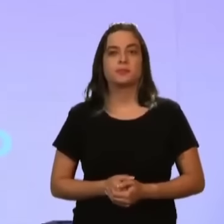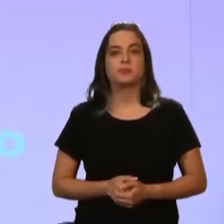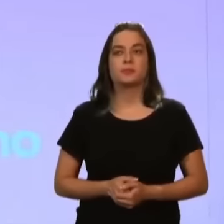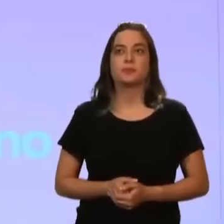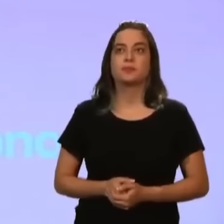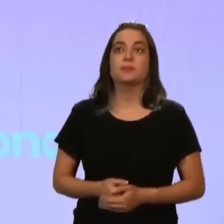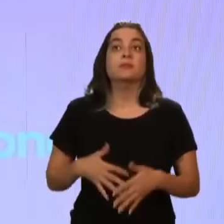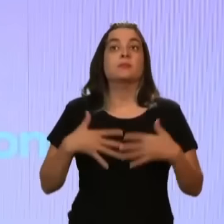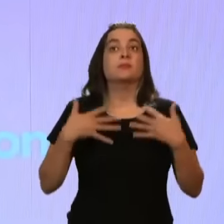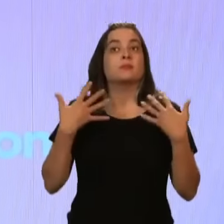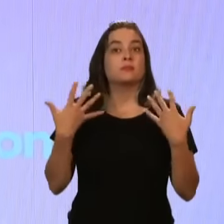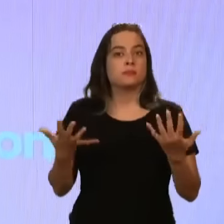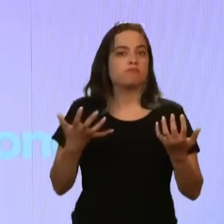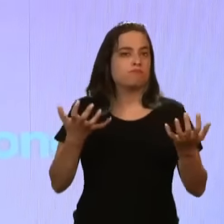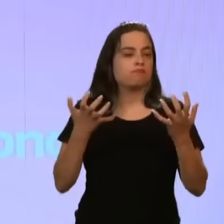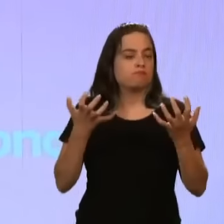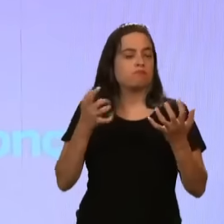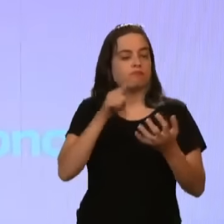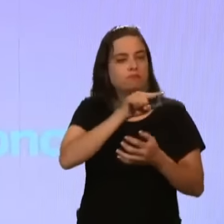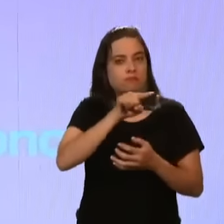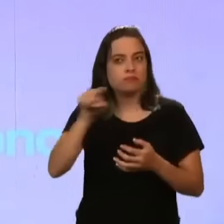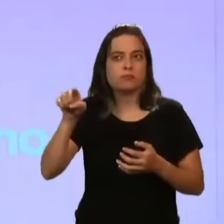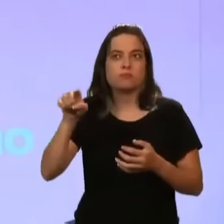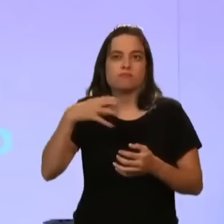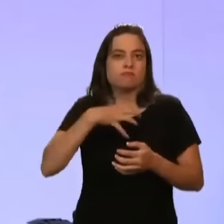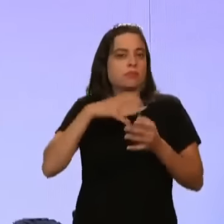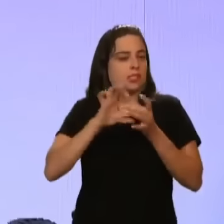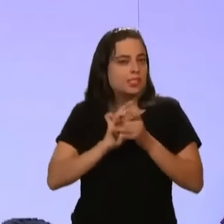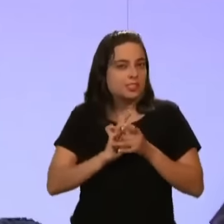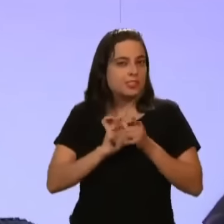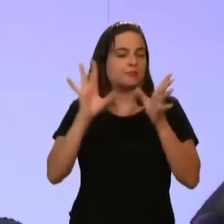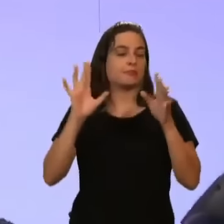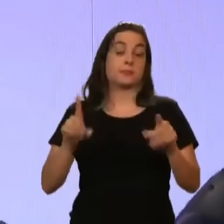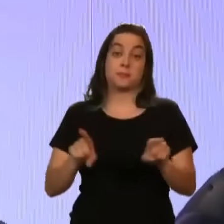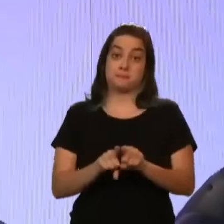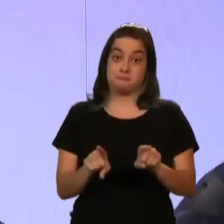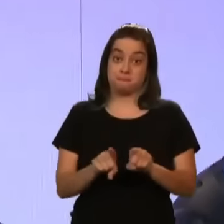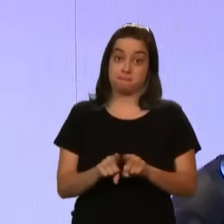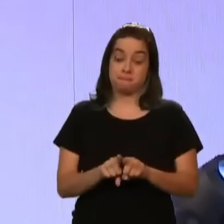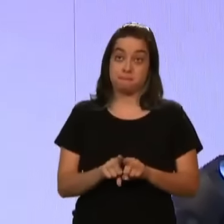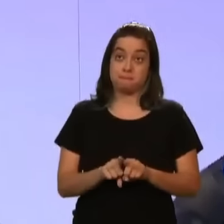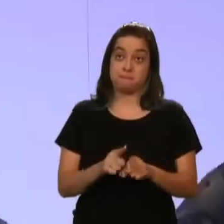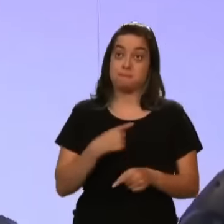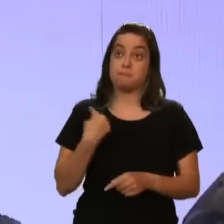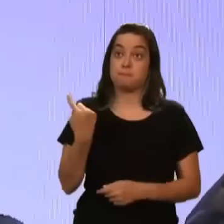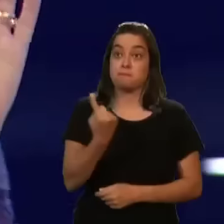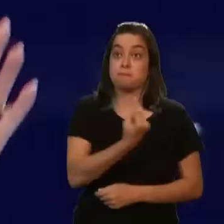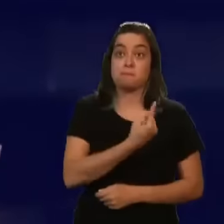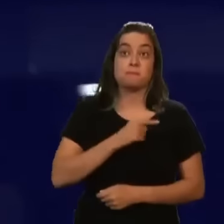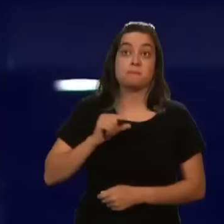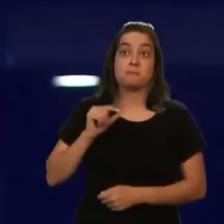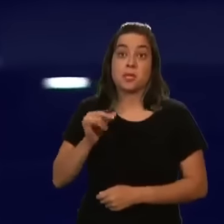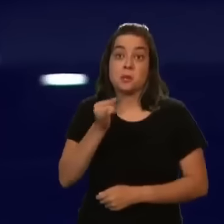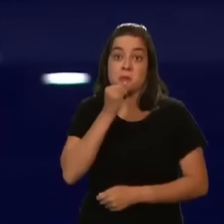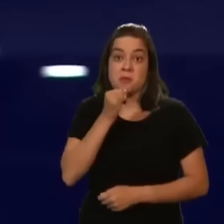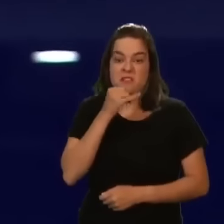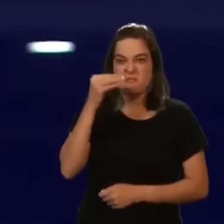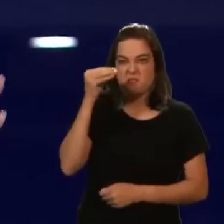eu também quero libertar você, vou te ensinar o que eu aprendi. Para nós, não existe